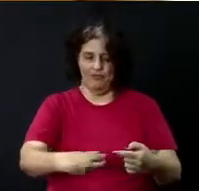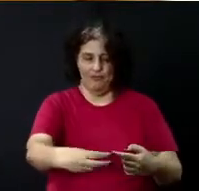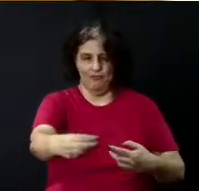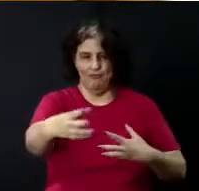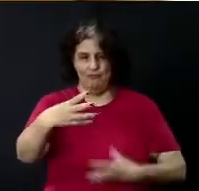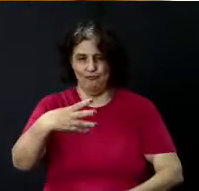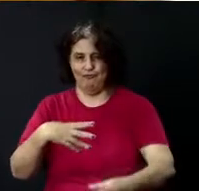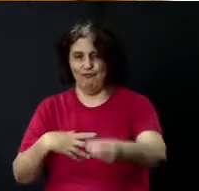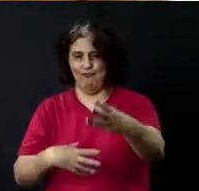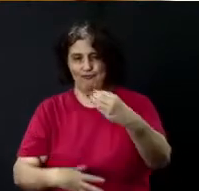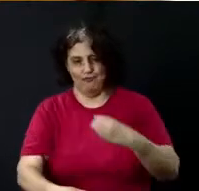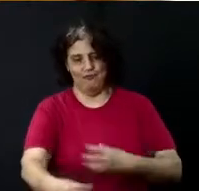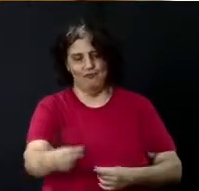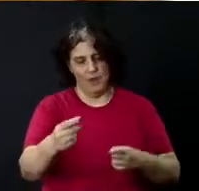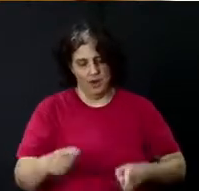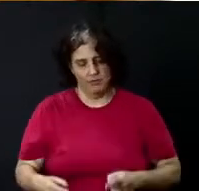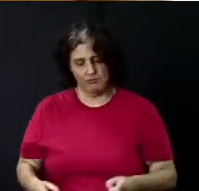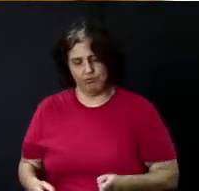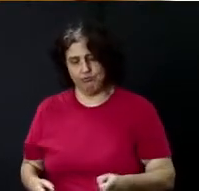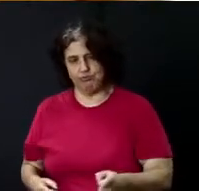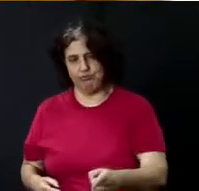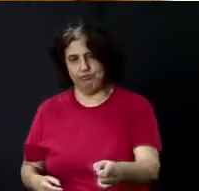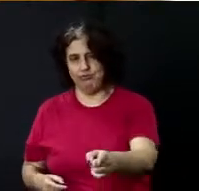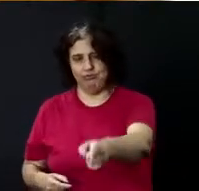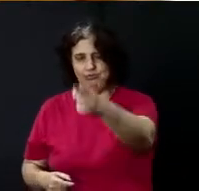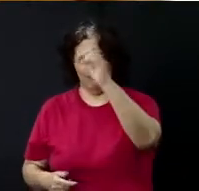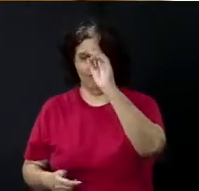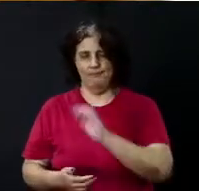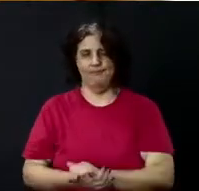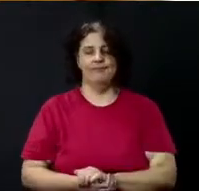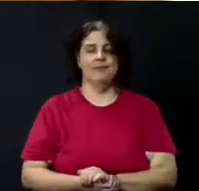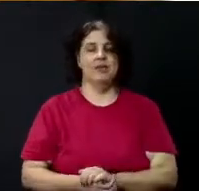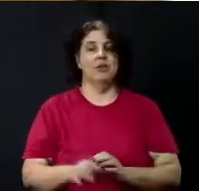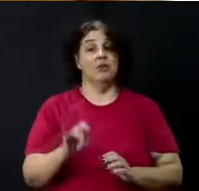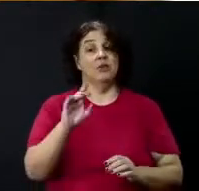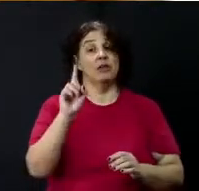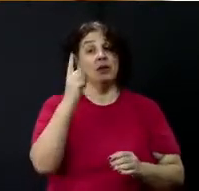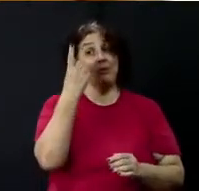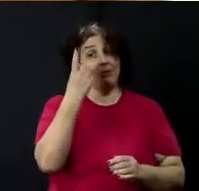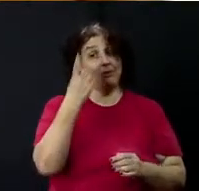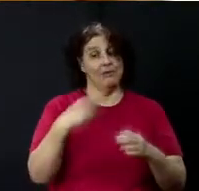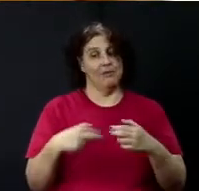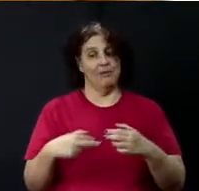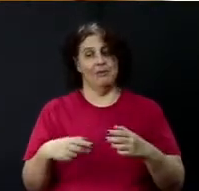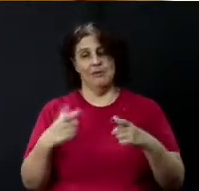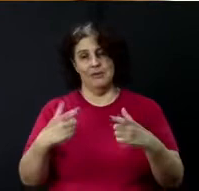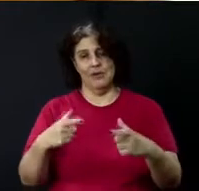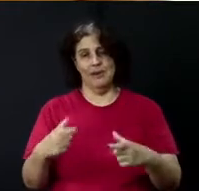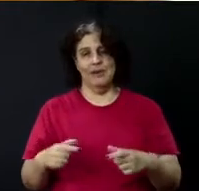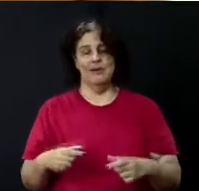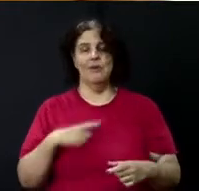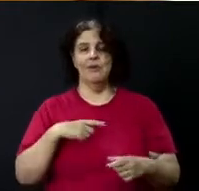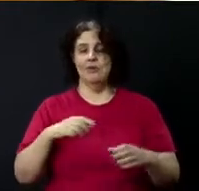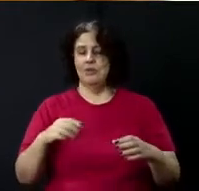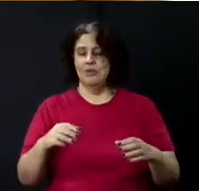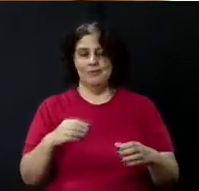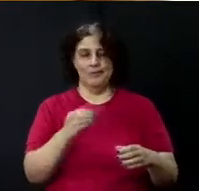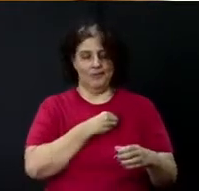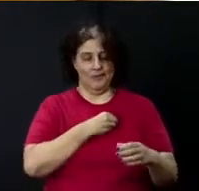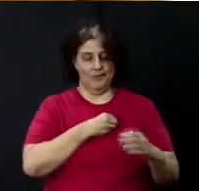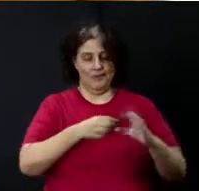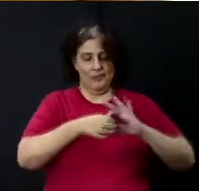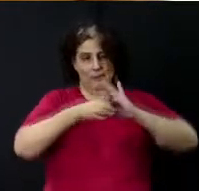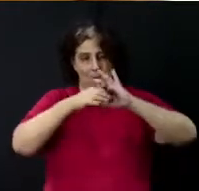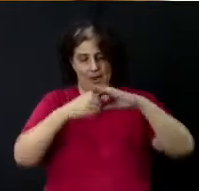um lugar em que isso é definitivamente destruído, é na salvação. Então Jesus não está